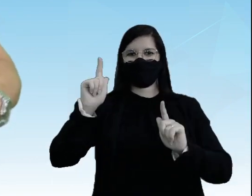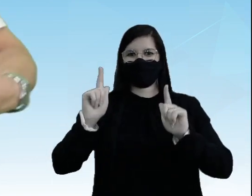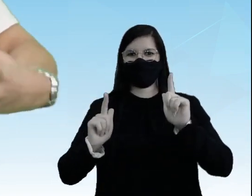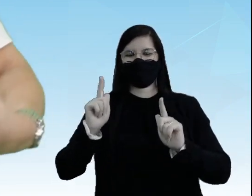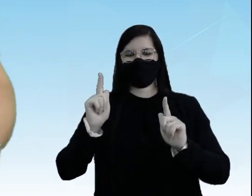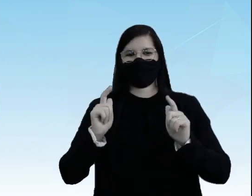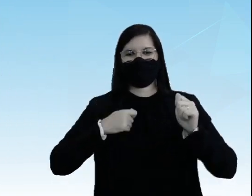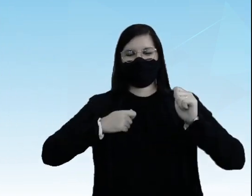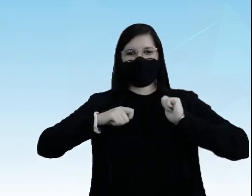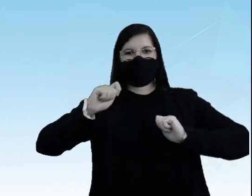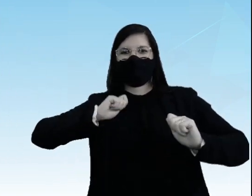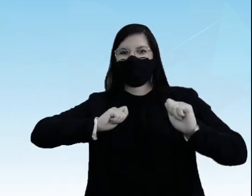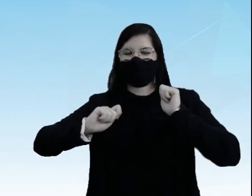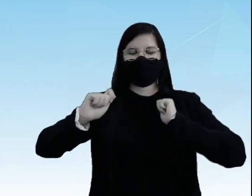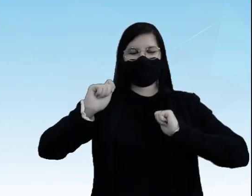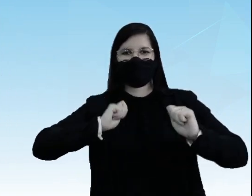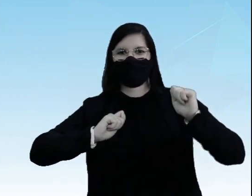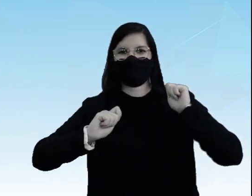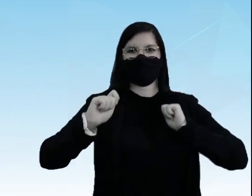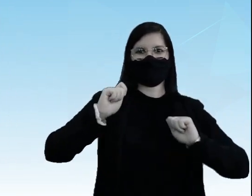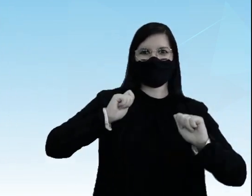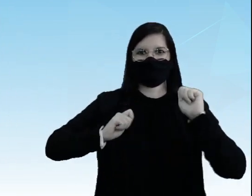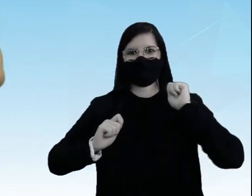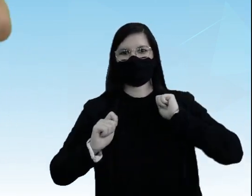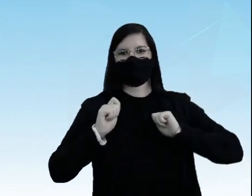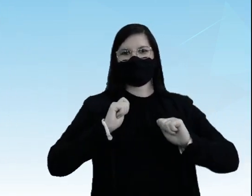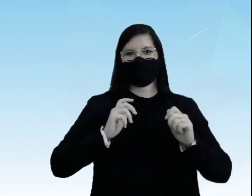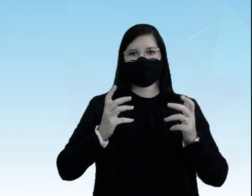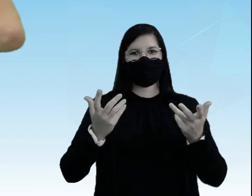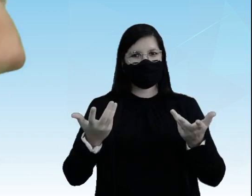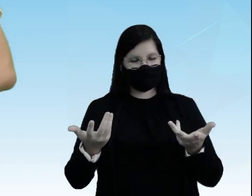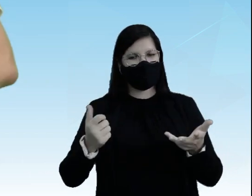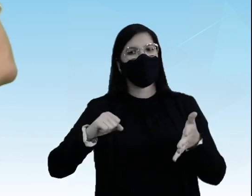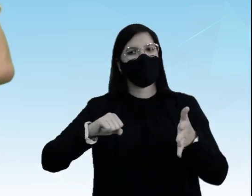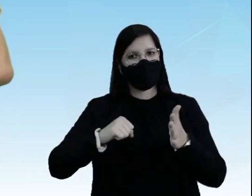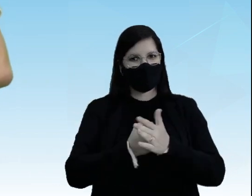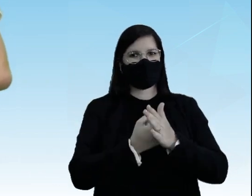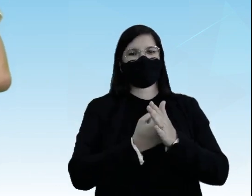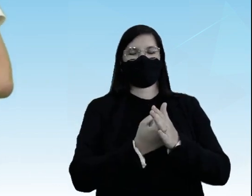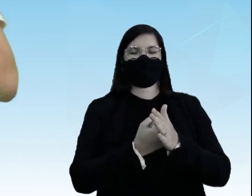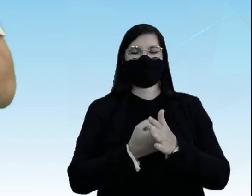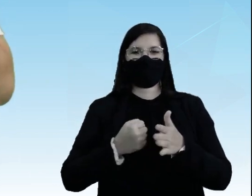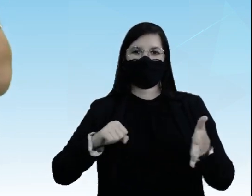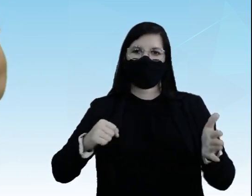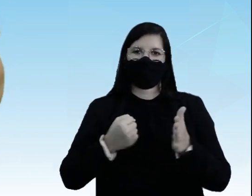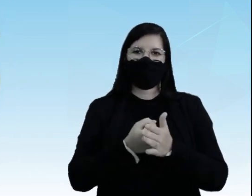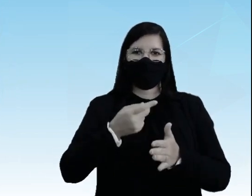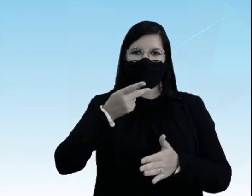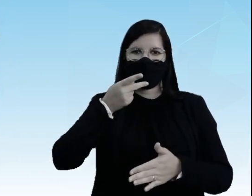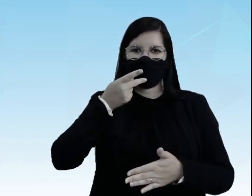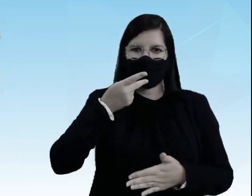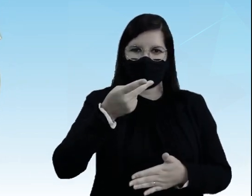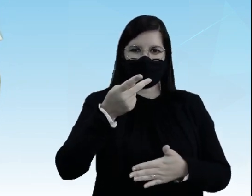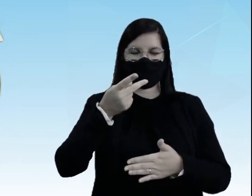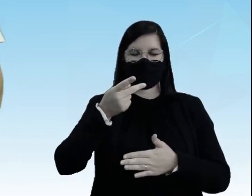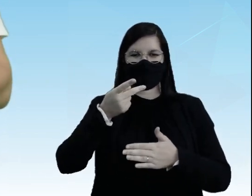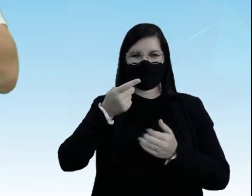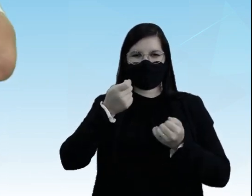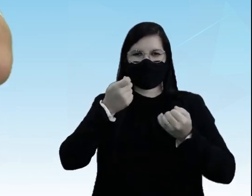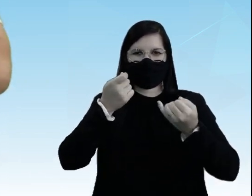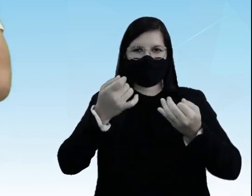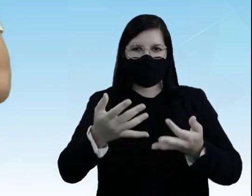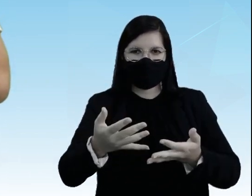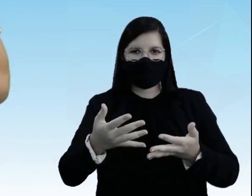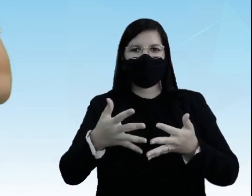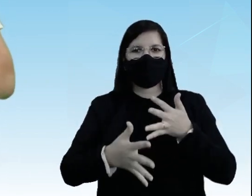certo? A ansiedade, isso muitas vezes bloqueia, certo? Bloqueia o quê? Falar em público, certo?